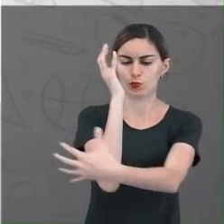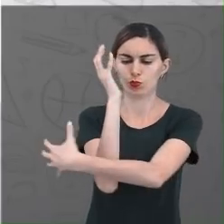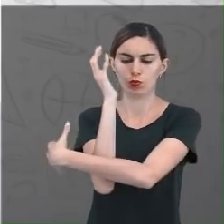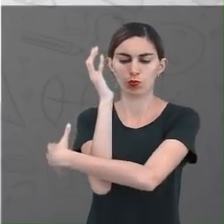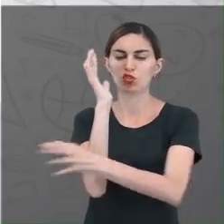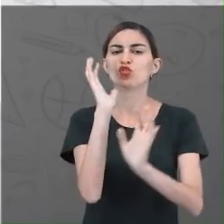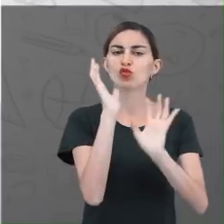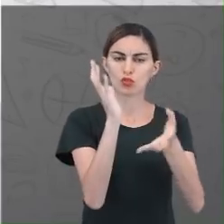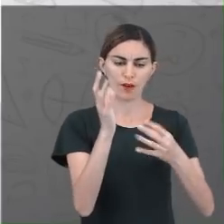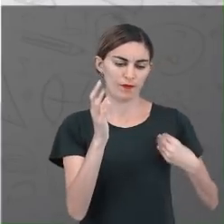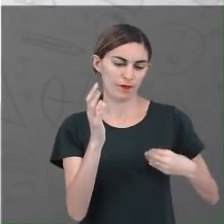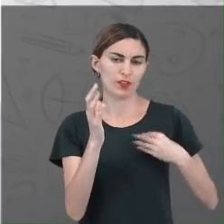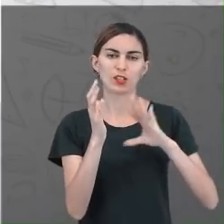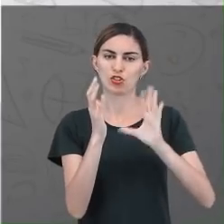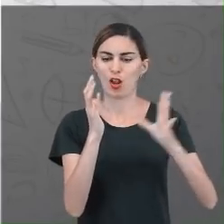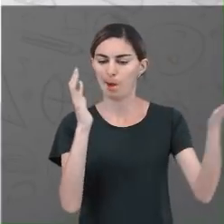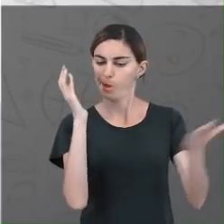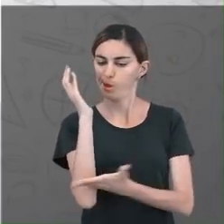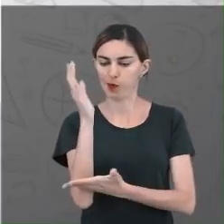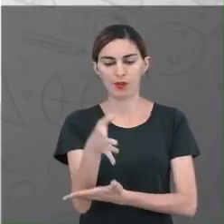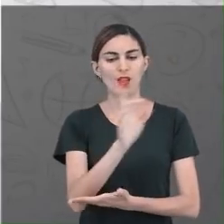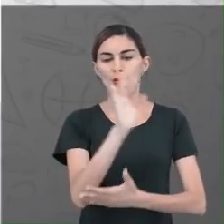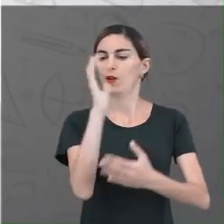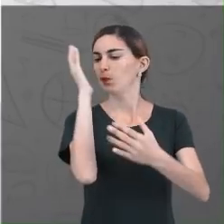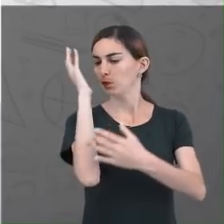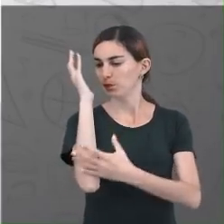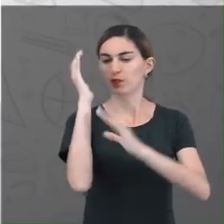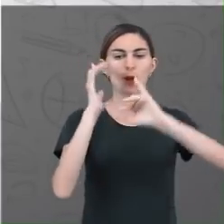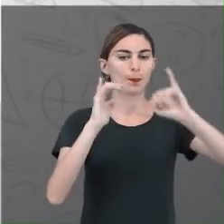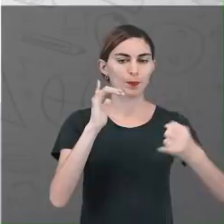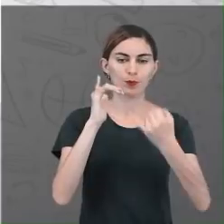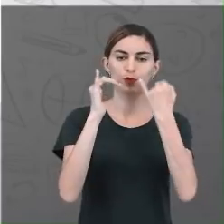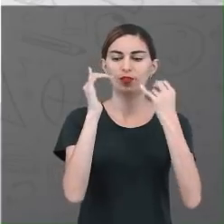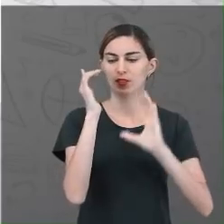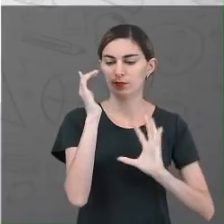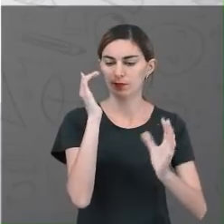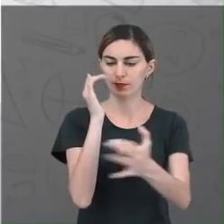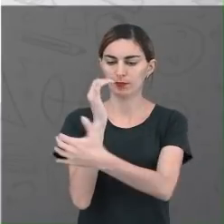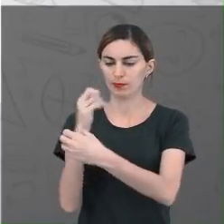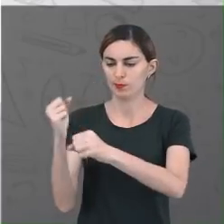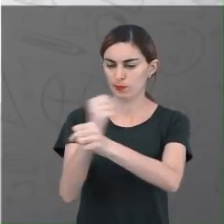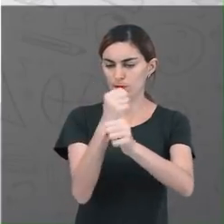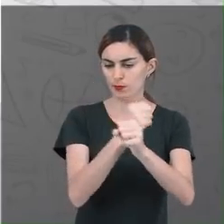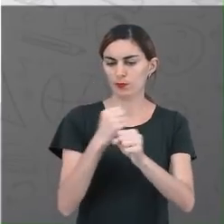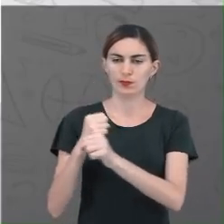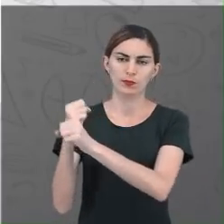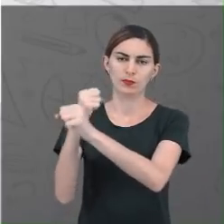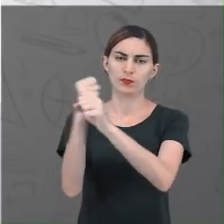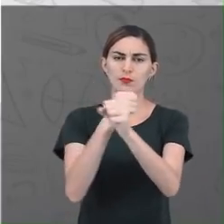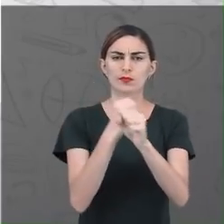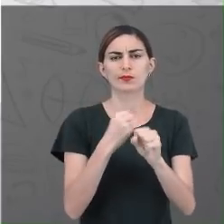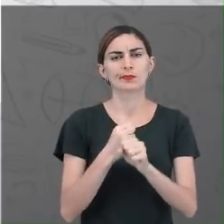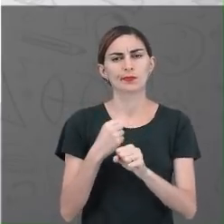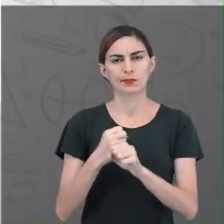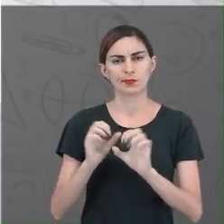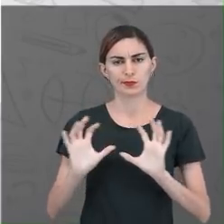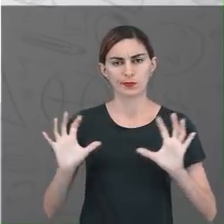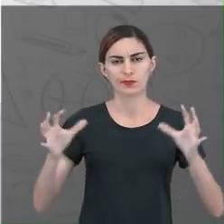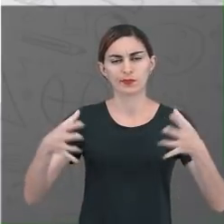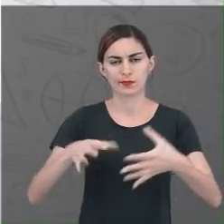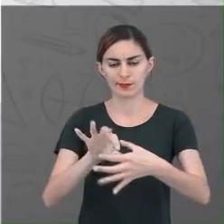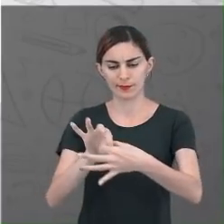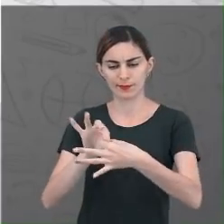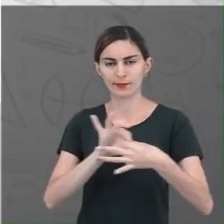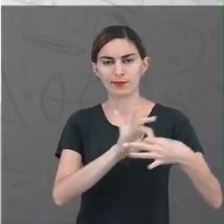existia e ela foi absolutamente integrada ao ambiente, construído absolutamente harmônico ao